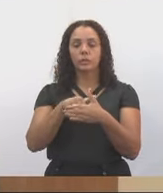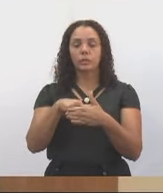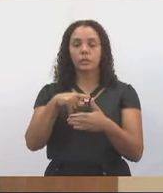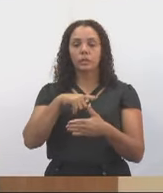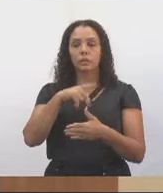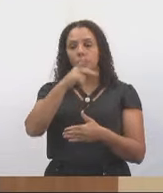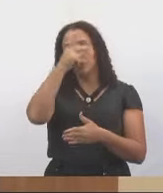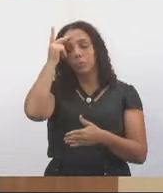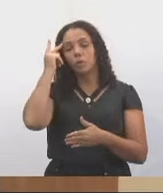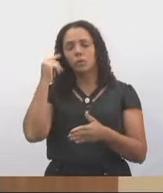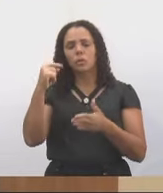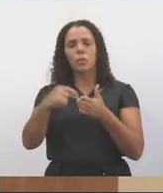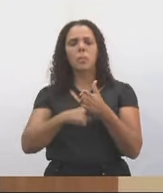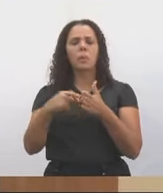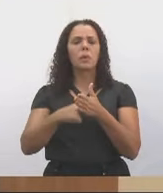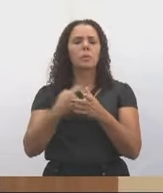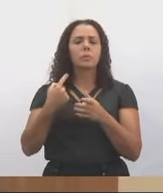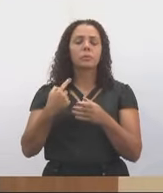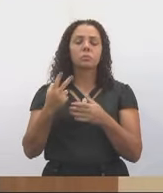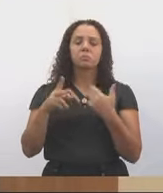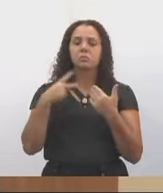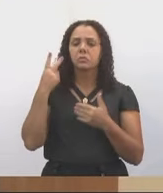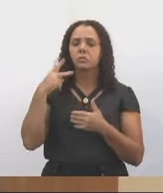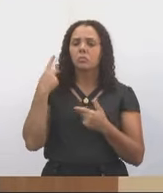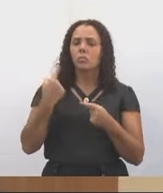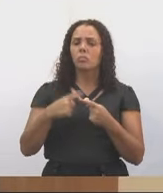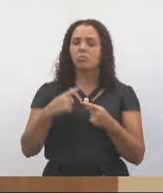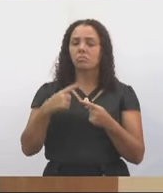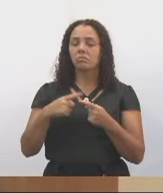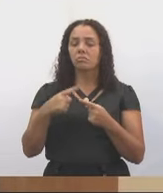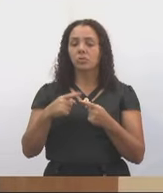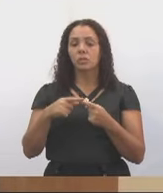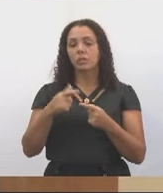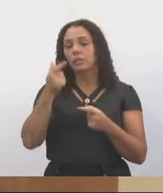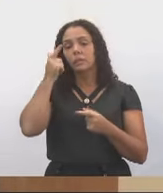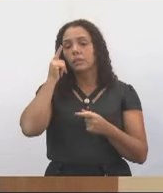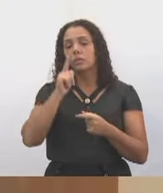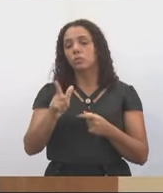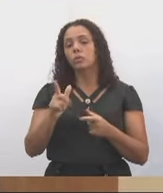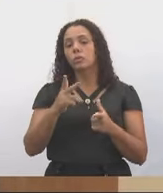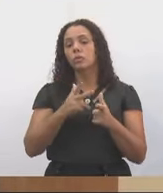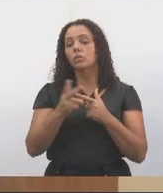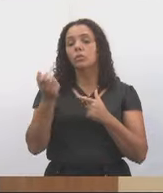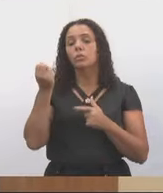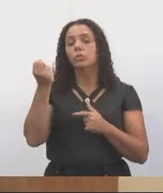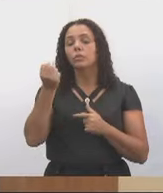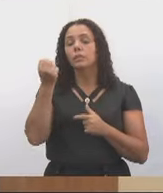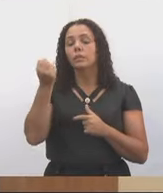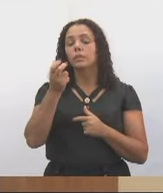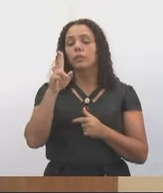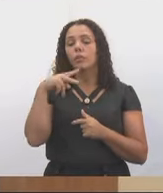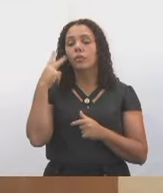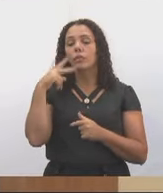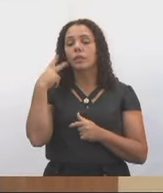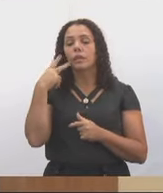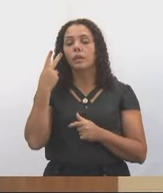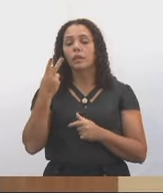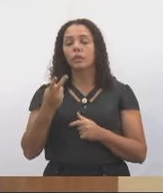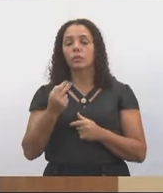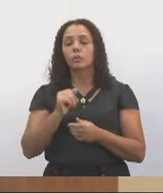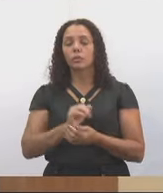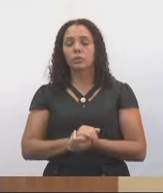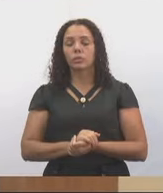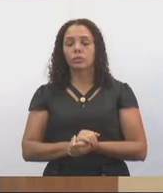pessoas que nos questionam mas Vereador o por você não entrou direto como Vereador e é